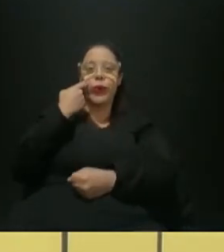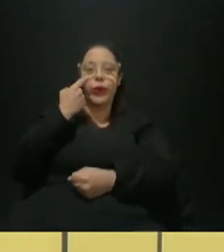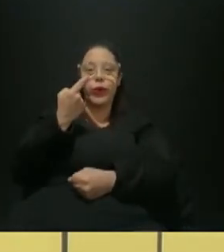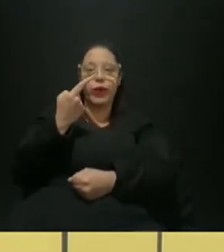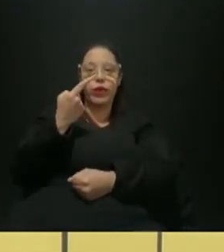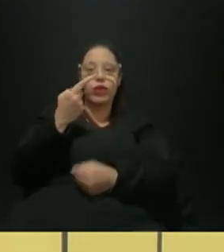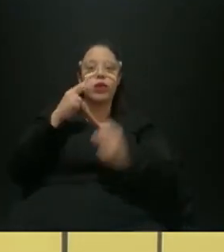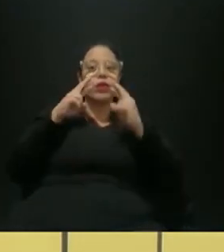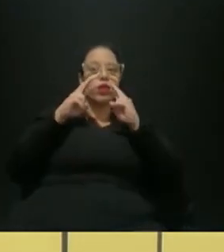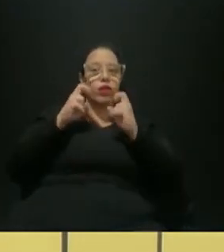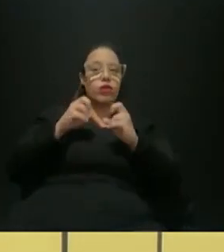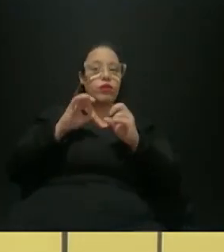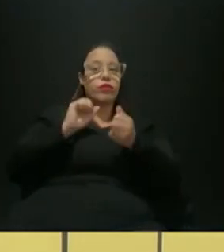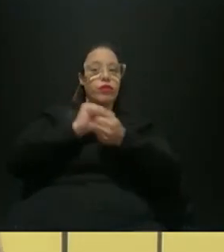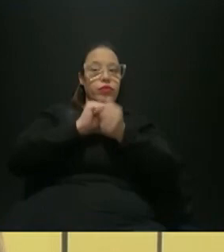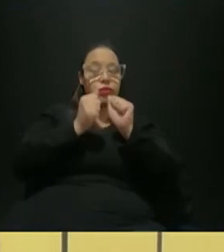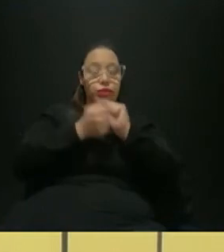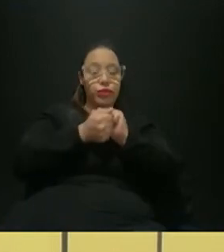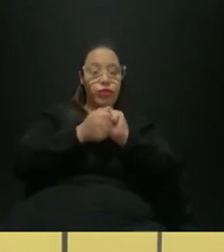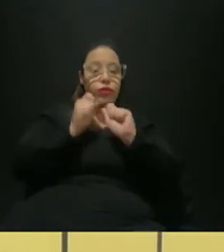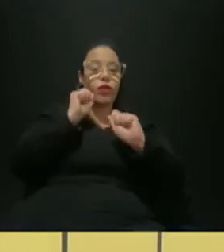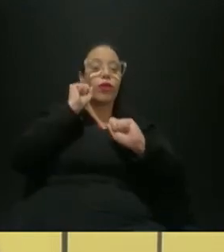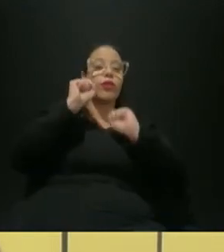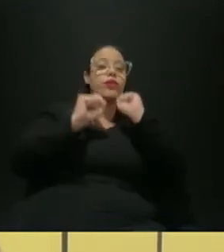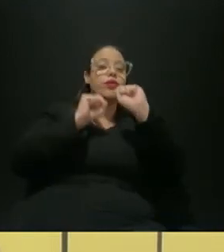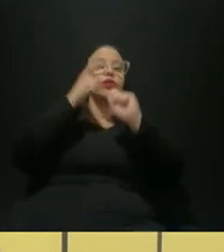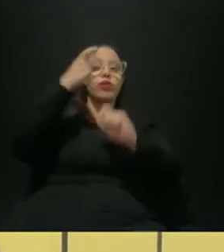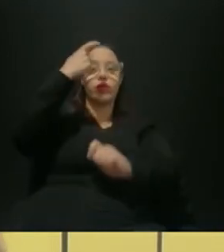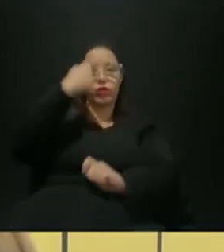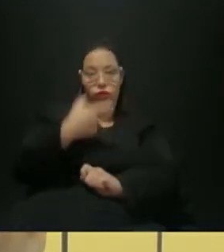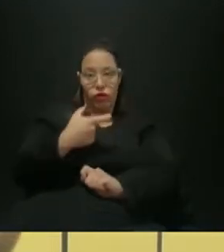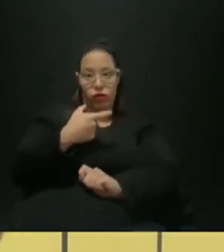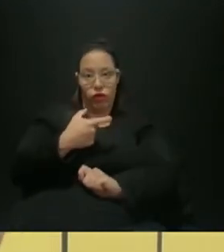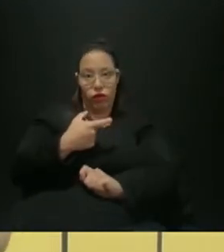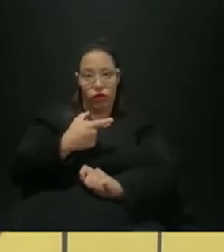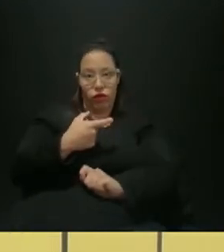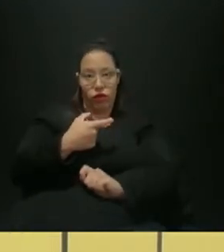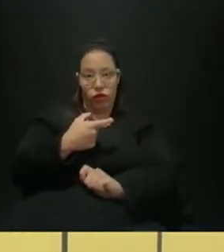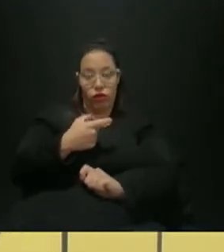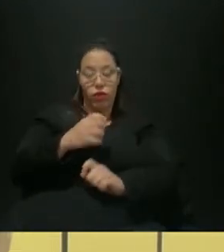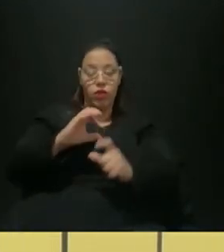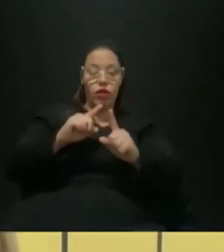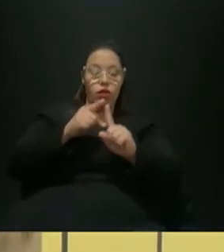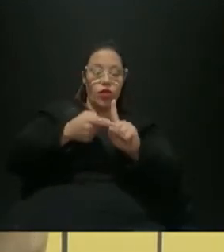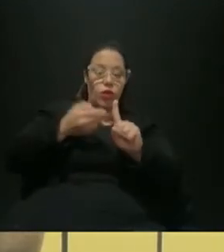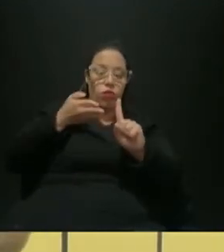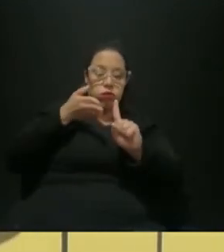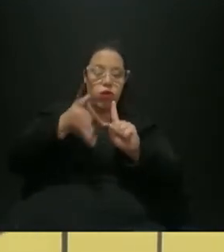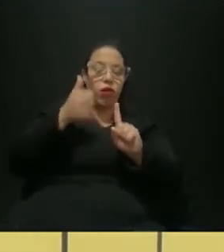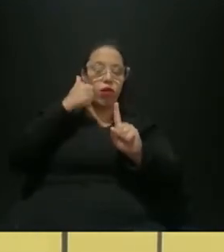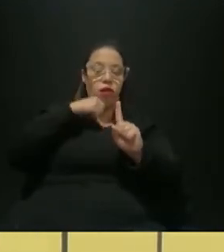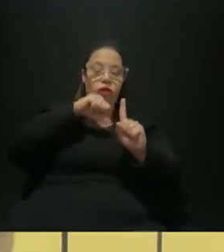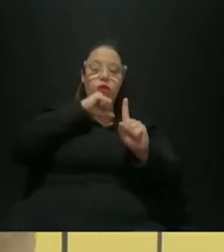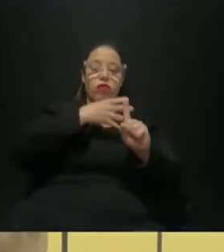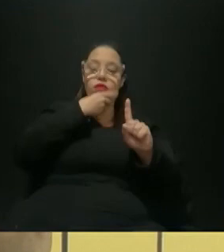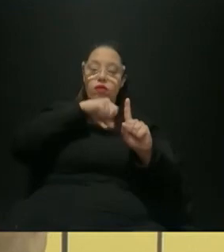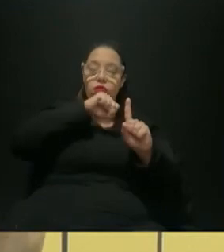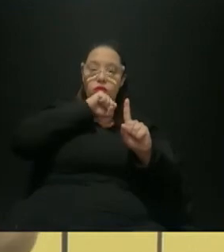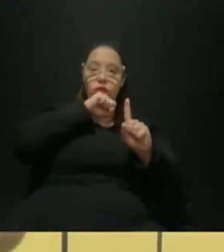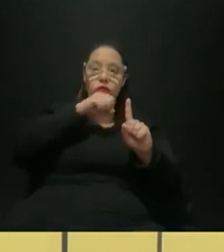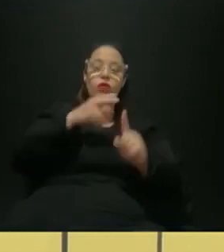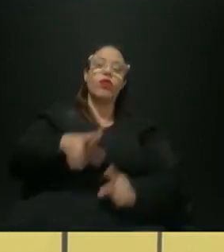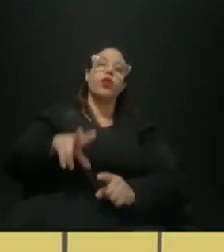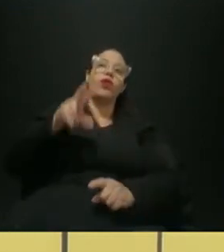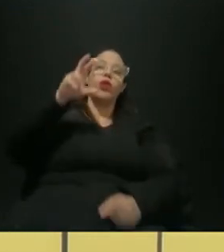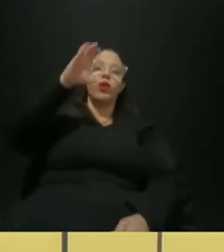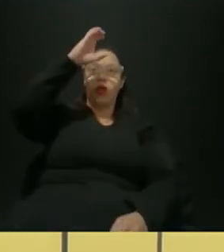adequada de o que você é quando você põe um ser humano no mundo. Pai, mãe, tio, avô, como é que é a relação